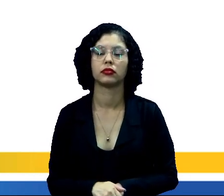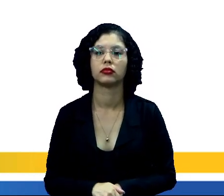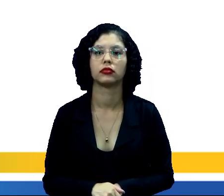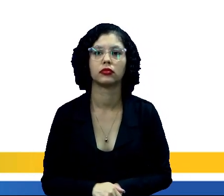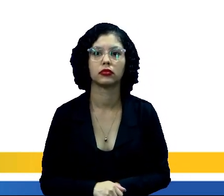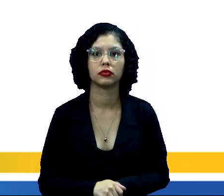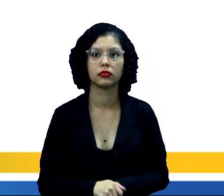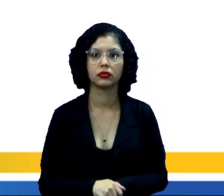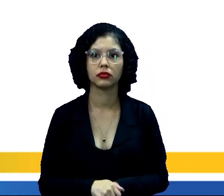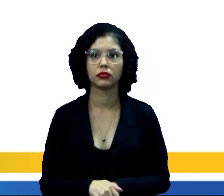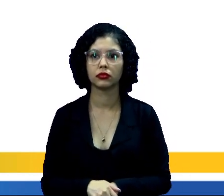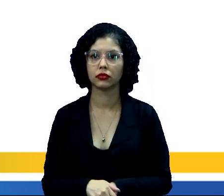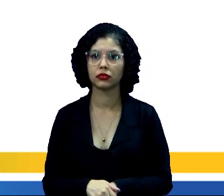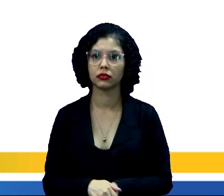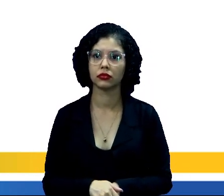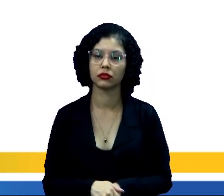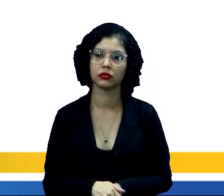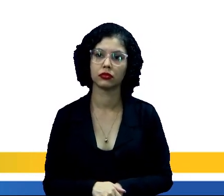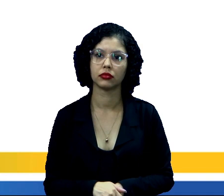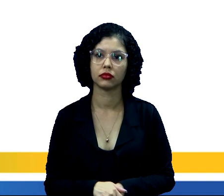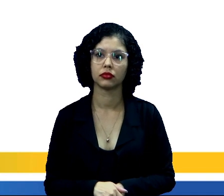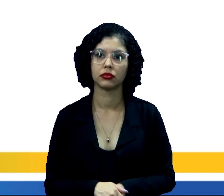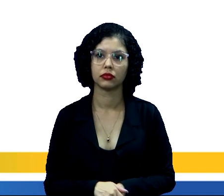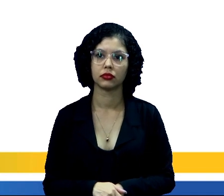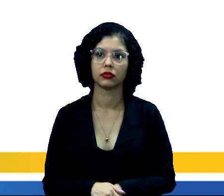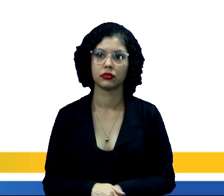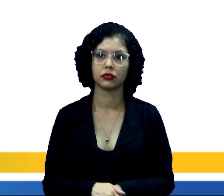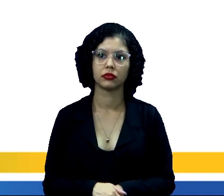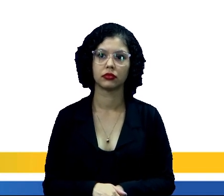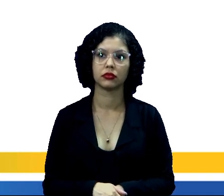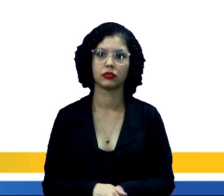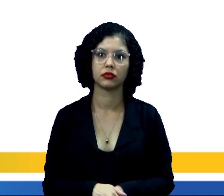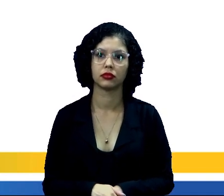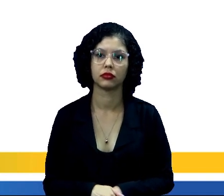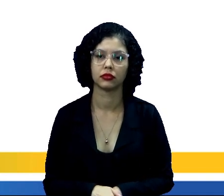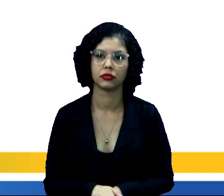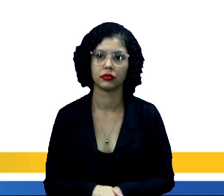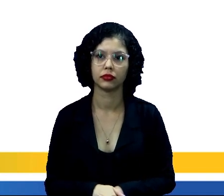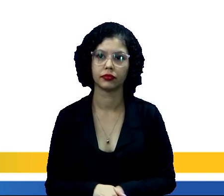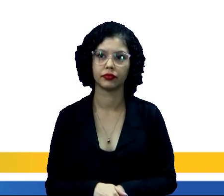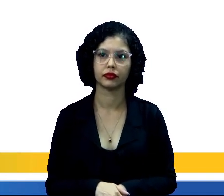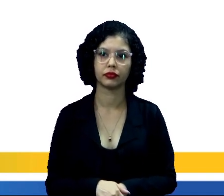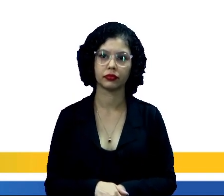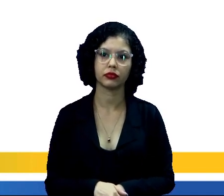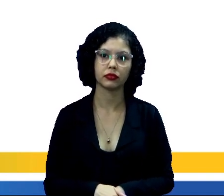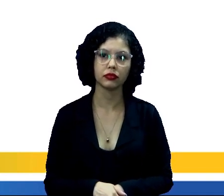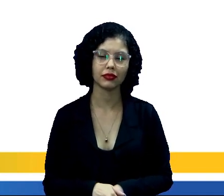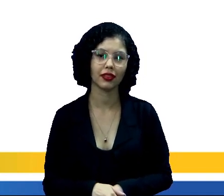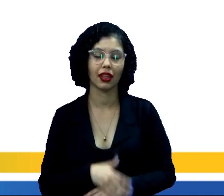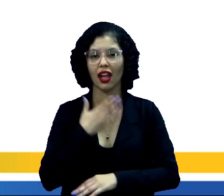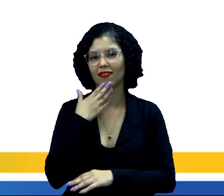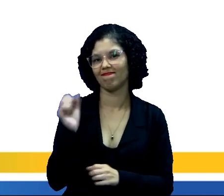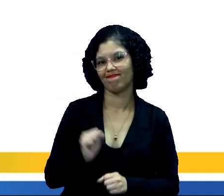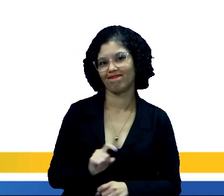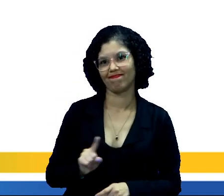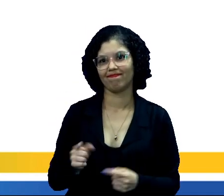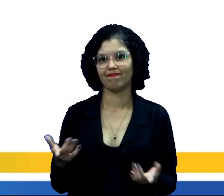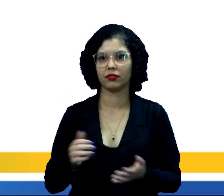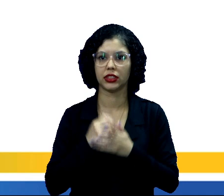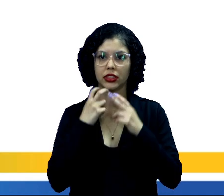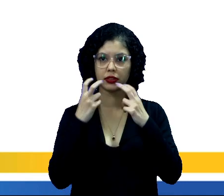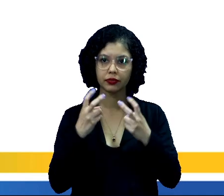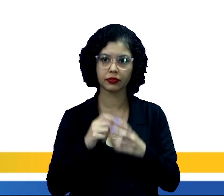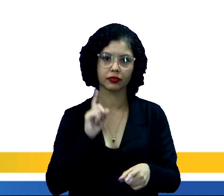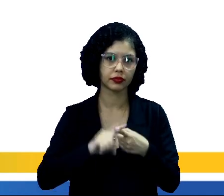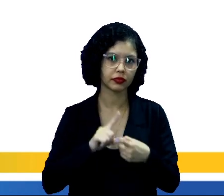Na número 3, Oh no, Shivam yelled. Why didn't you tell me I am late? Oh não, a Shivam